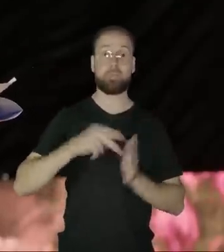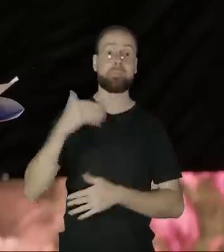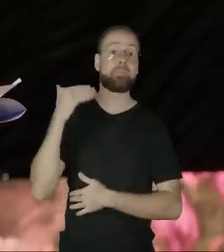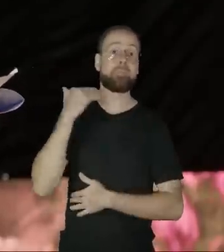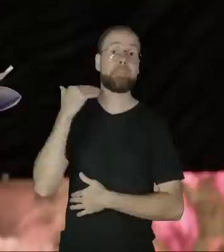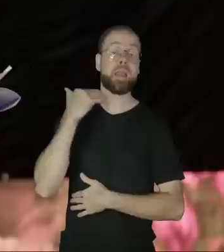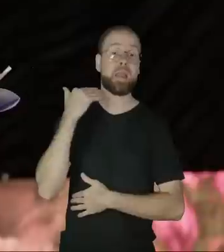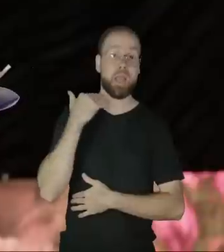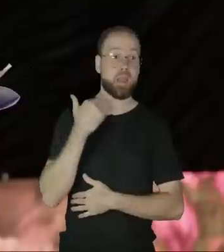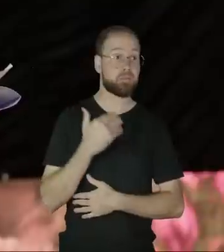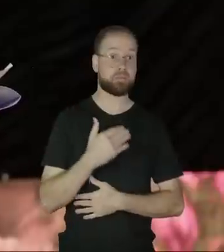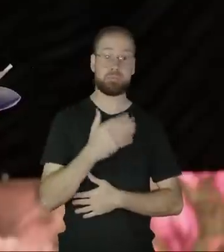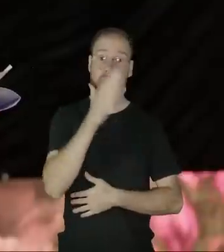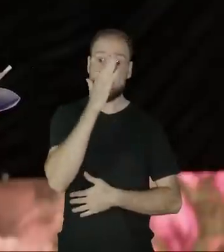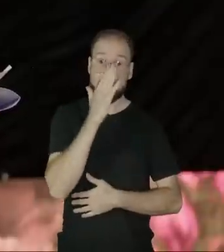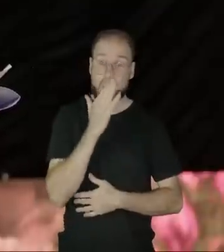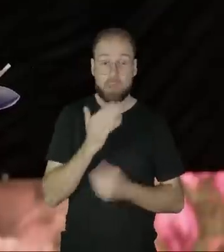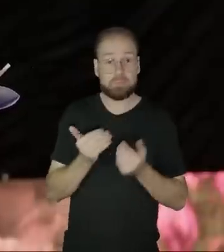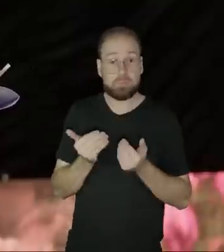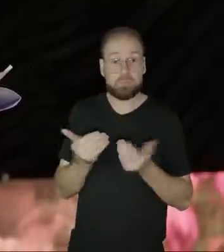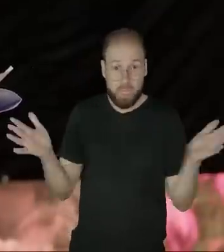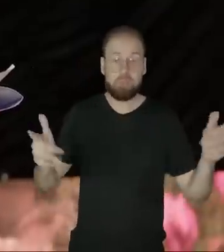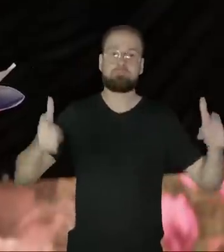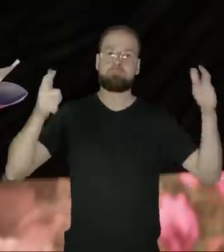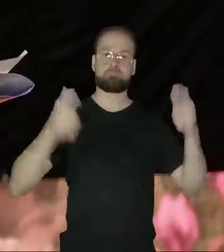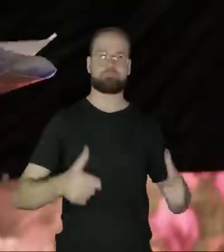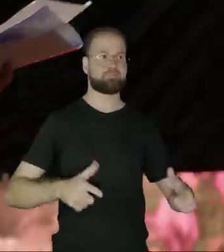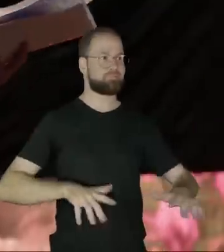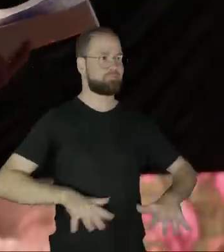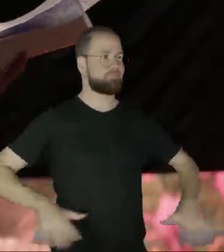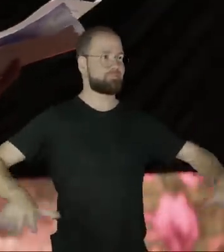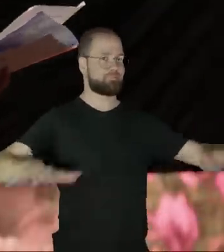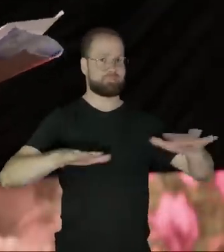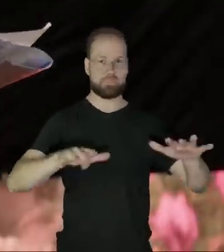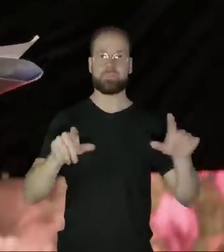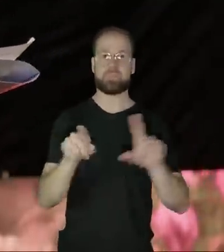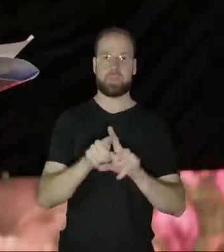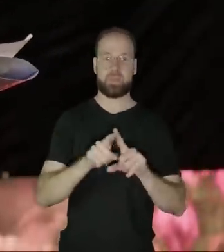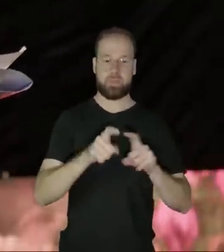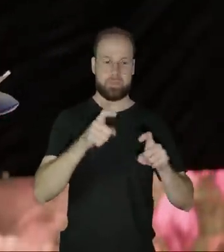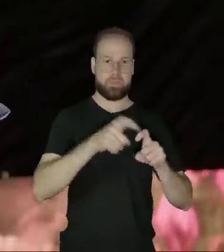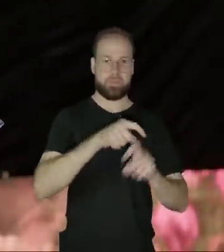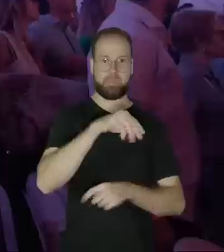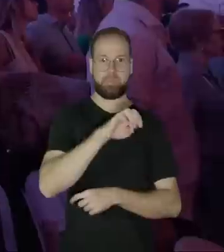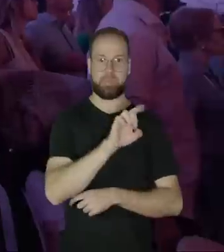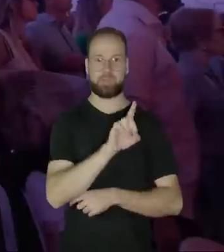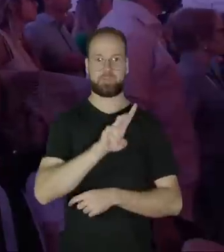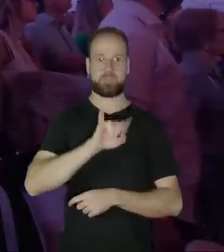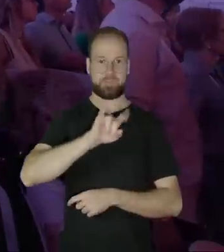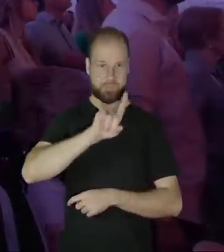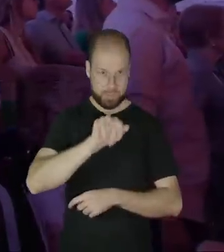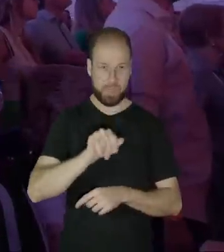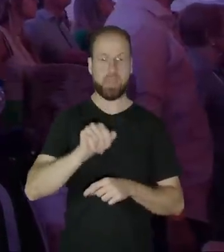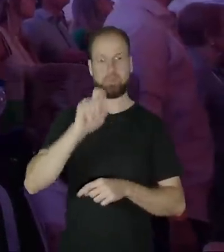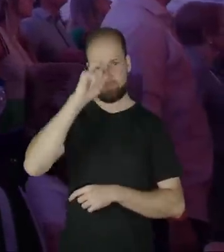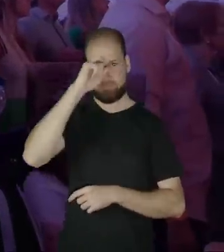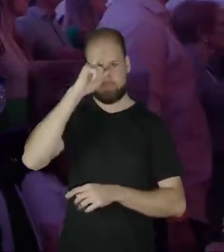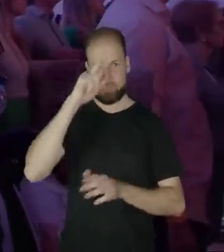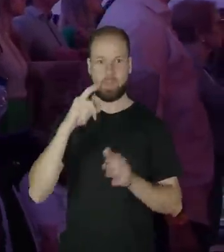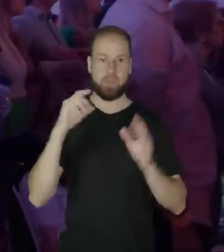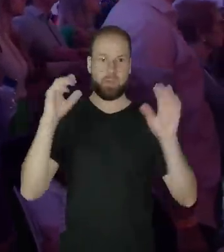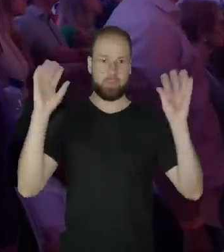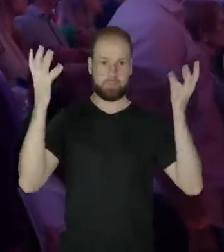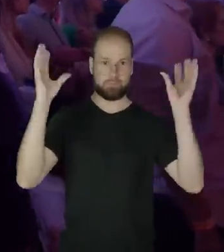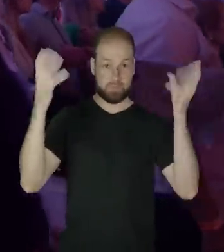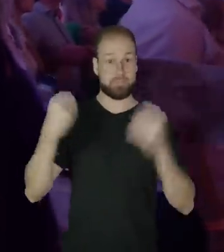espaço gratuitamente para a gente poder fazer tudo isso. A Med Vida, com a UTI que está aqui. E, claro, cada um